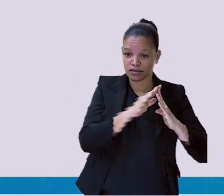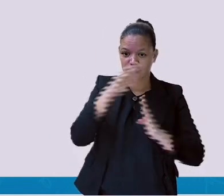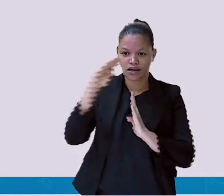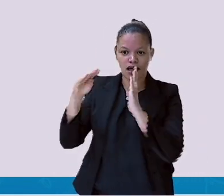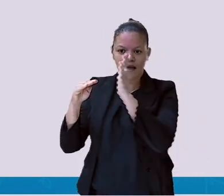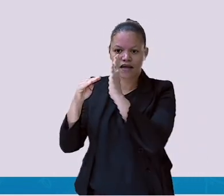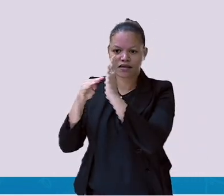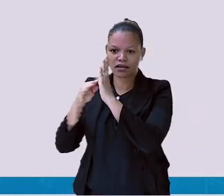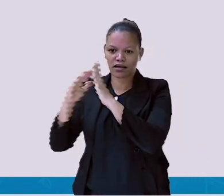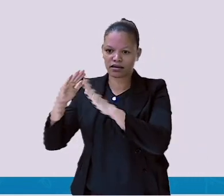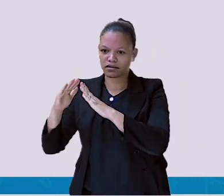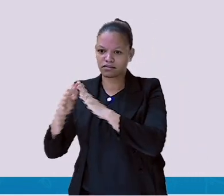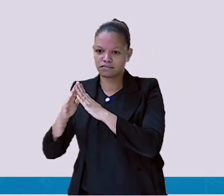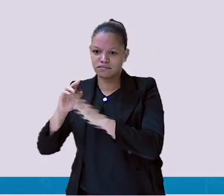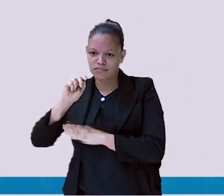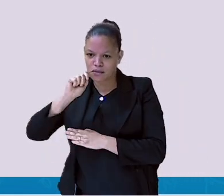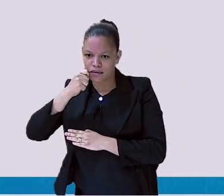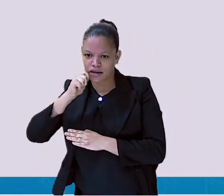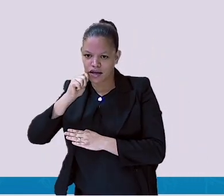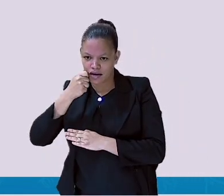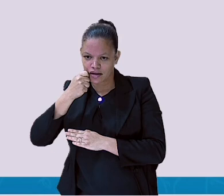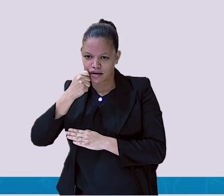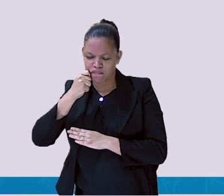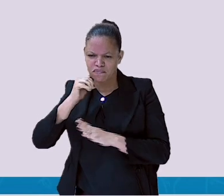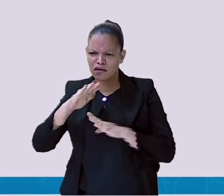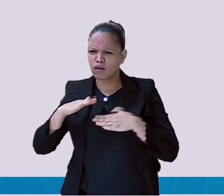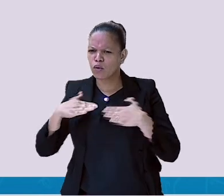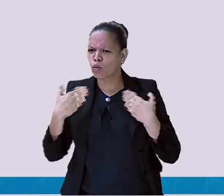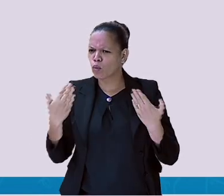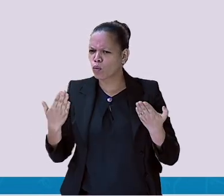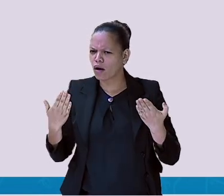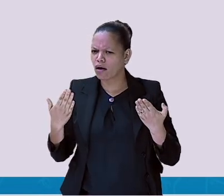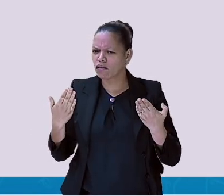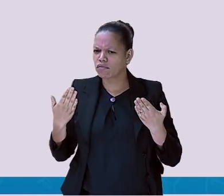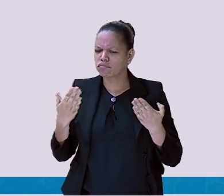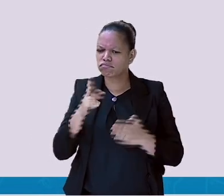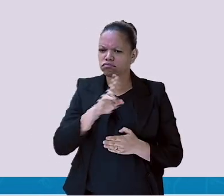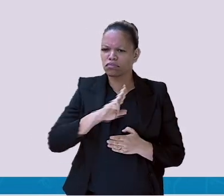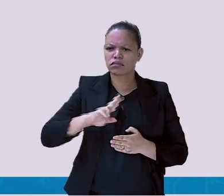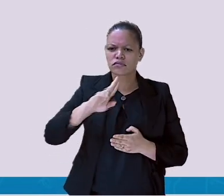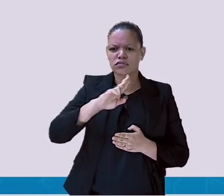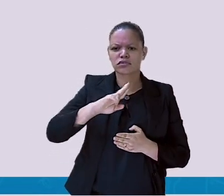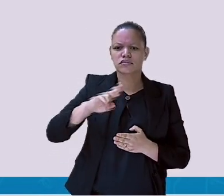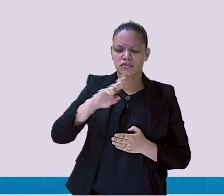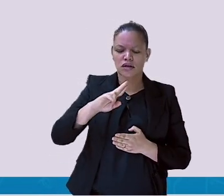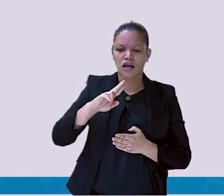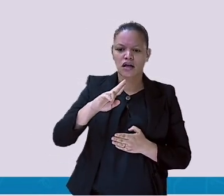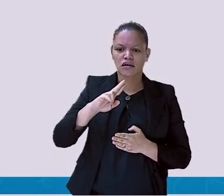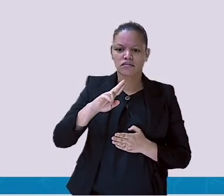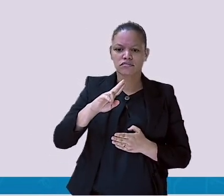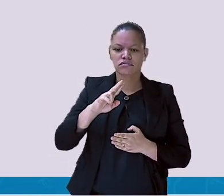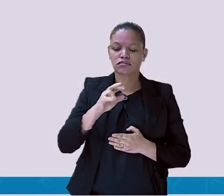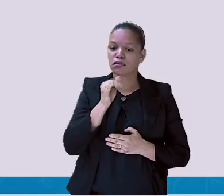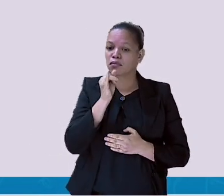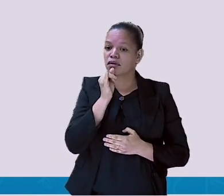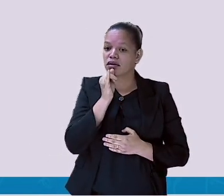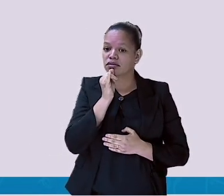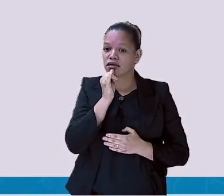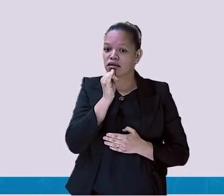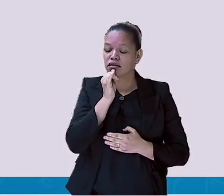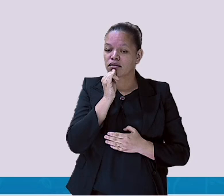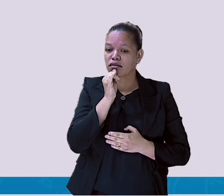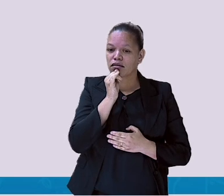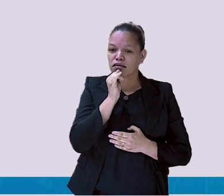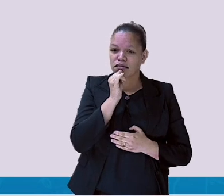tem aí, se você tiver 1.000 metros, você tem 1 quilômetro. Então, é